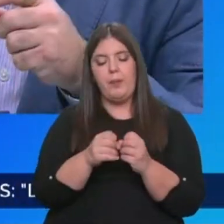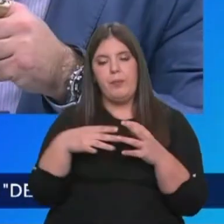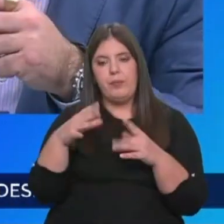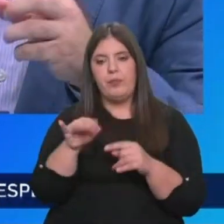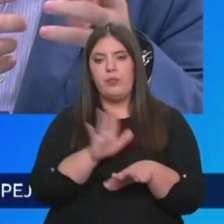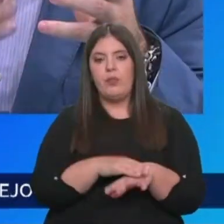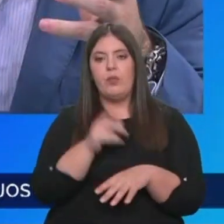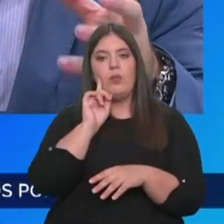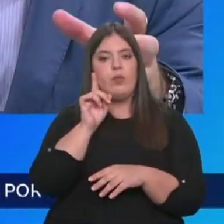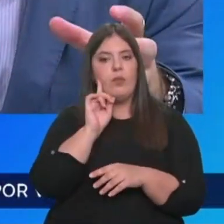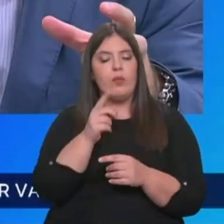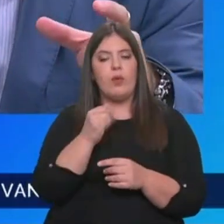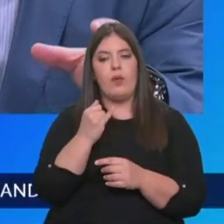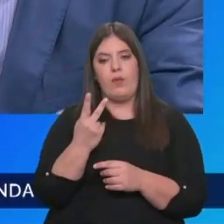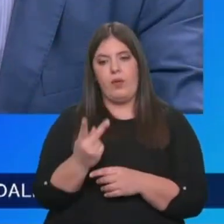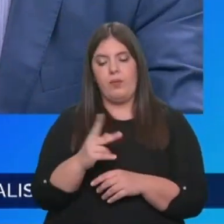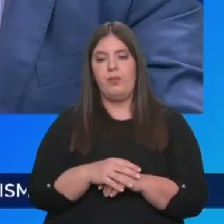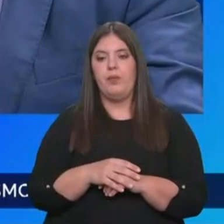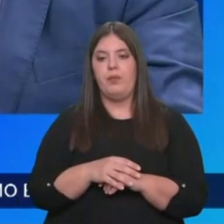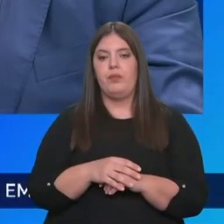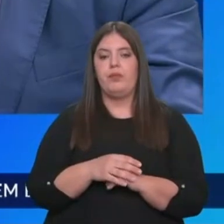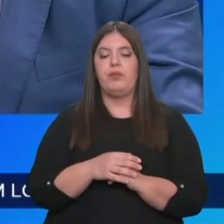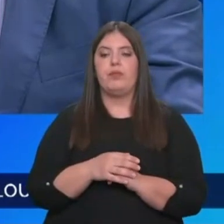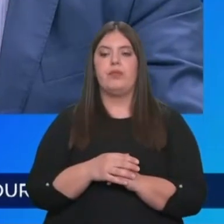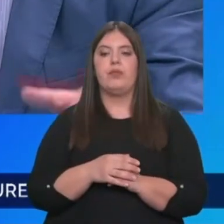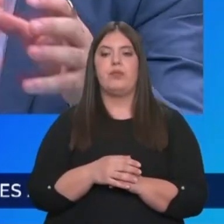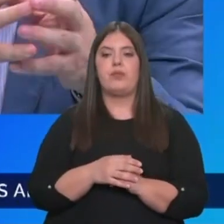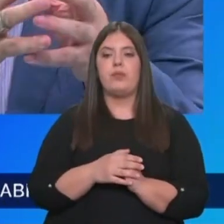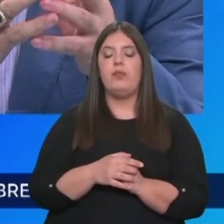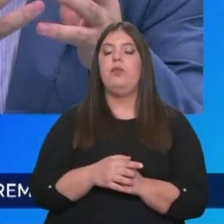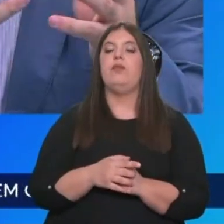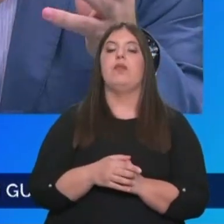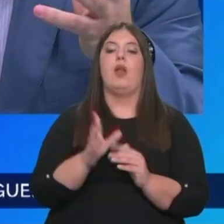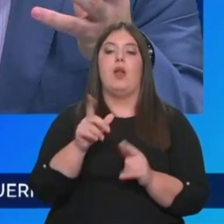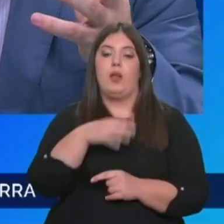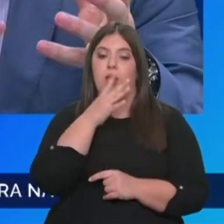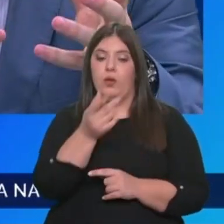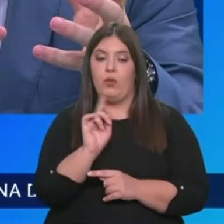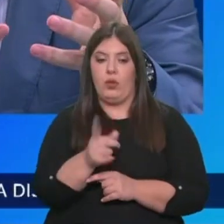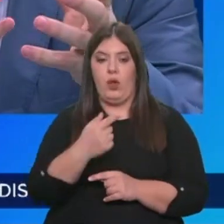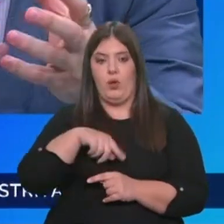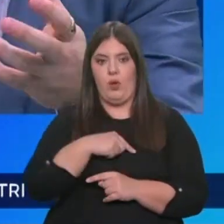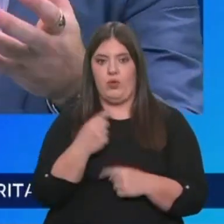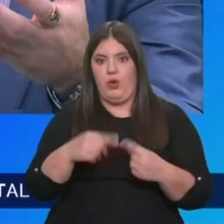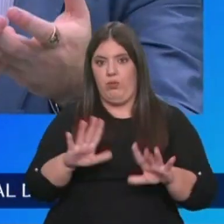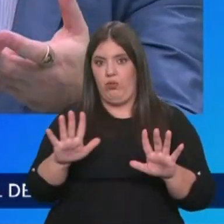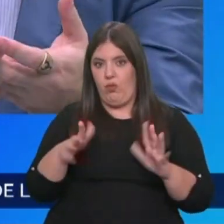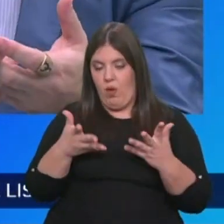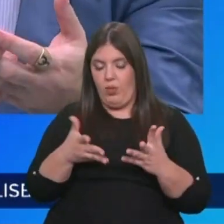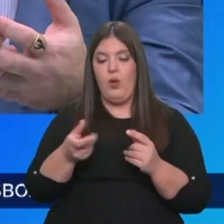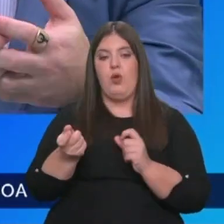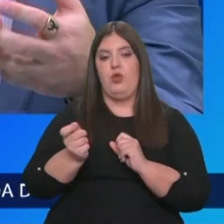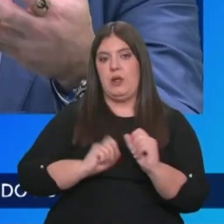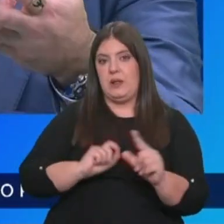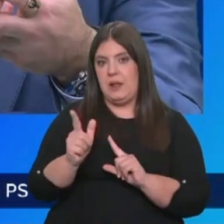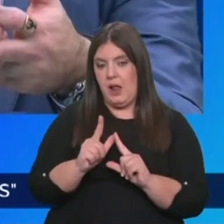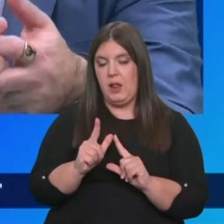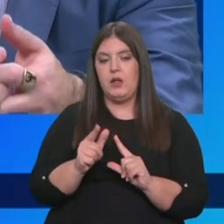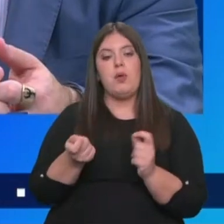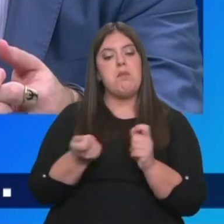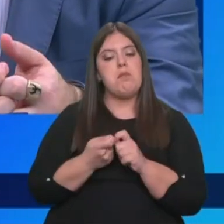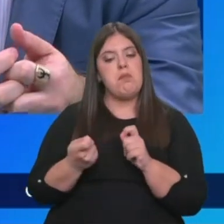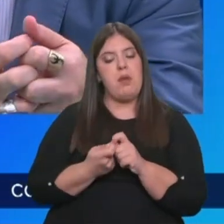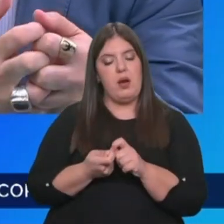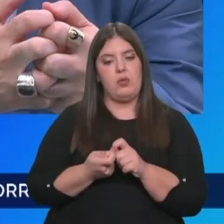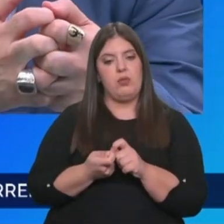daí é importante o infravermelho, por exemplo. E este estudo então diz o seguinte: quando nós temos estrelas que estão muito